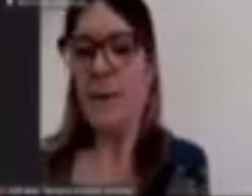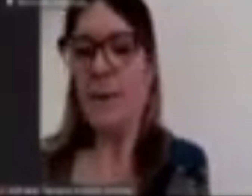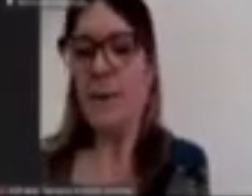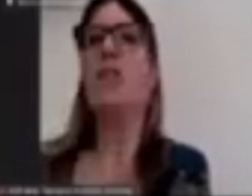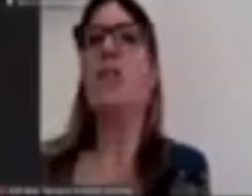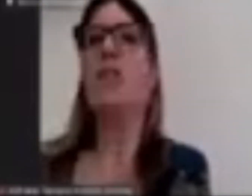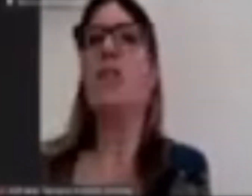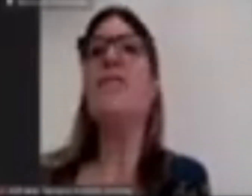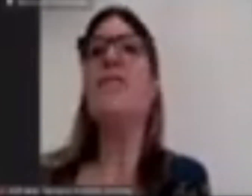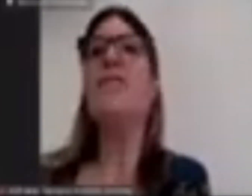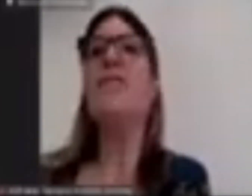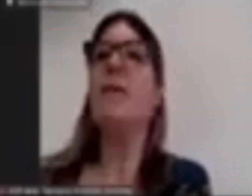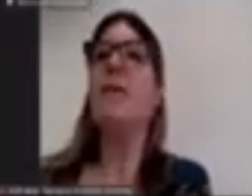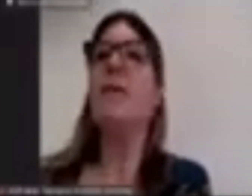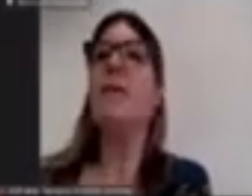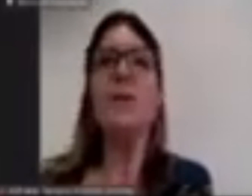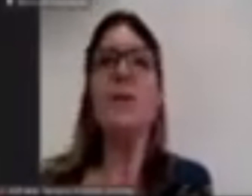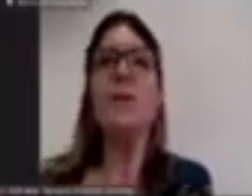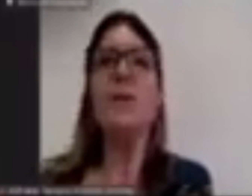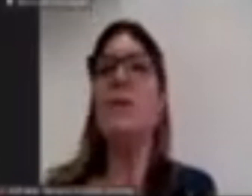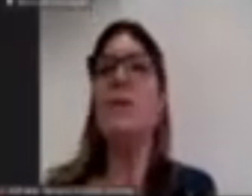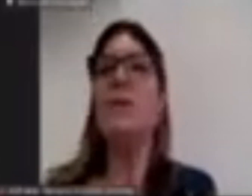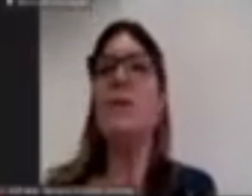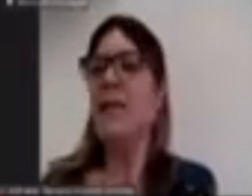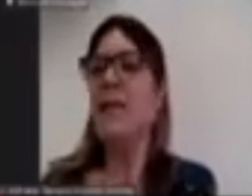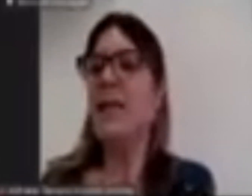passar. Sejam muito bem-vindas, tenham um bom trabalho